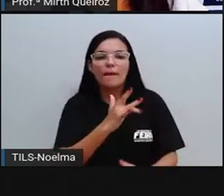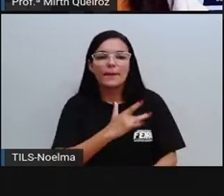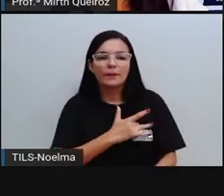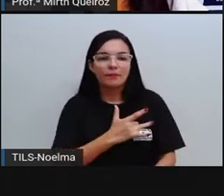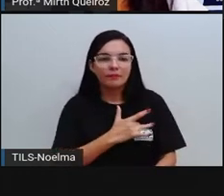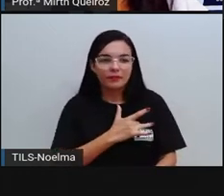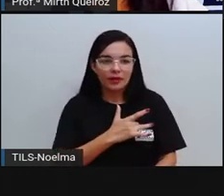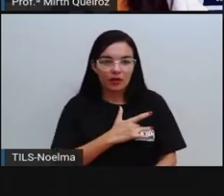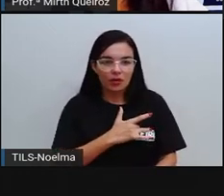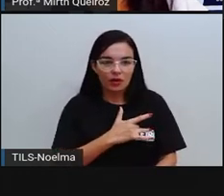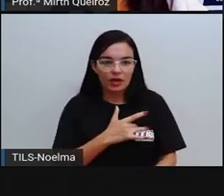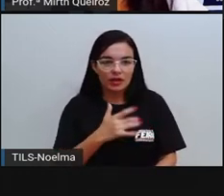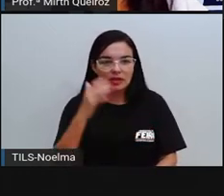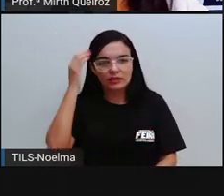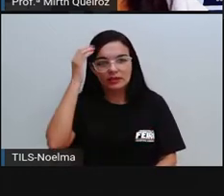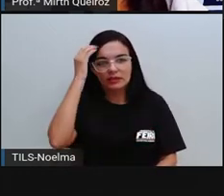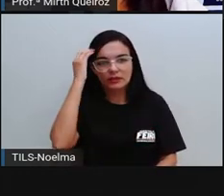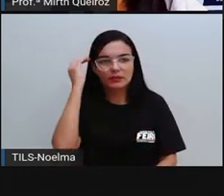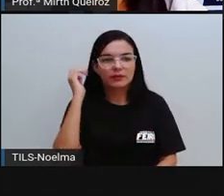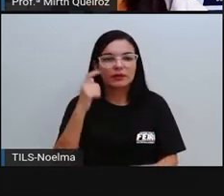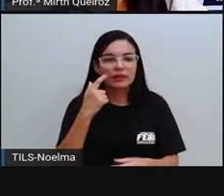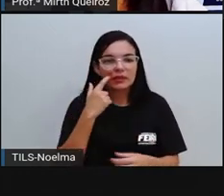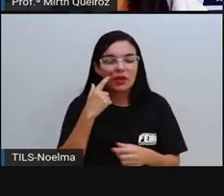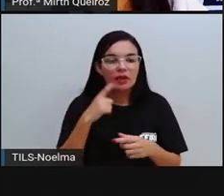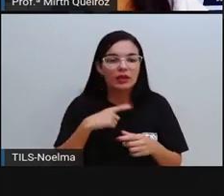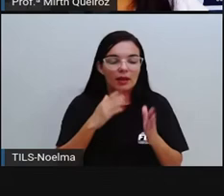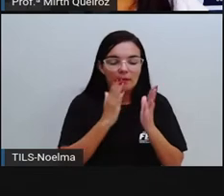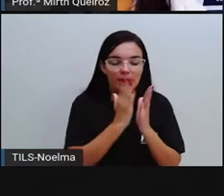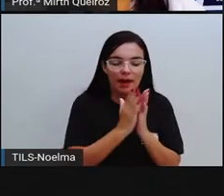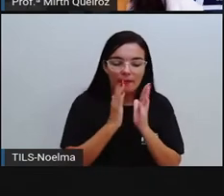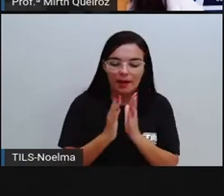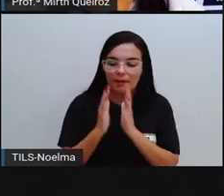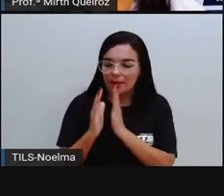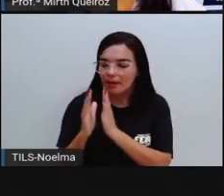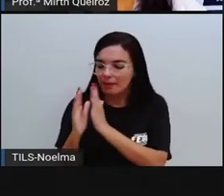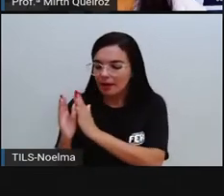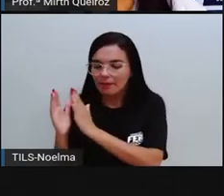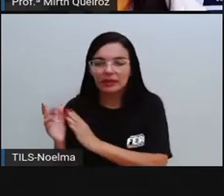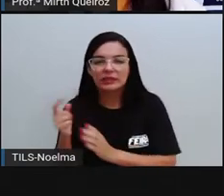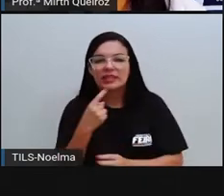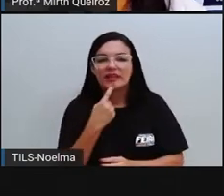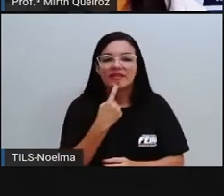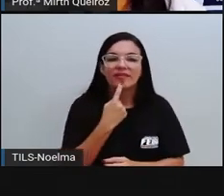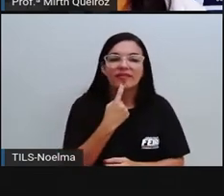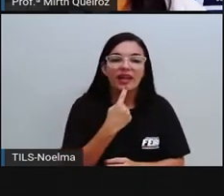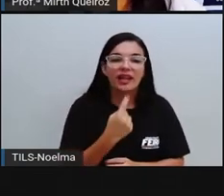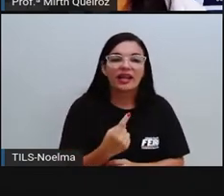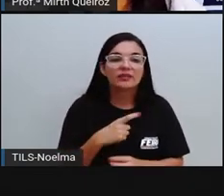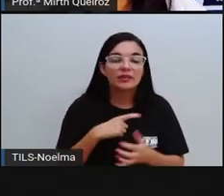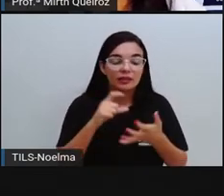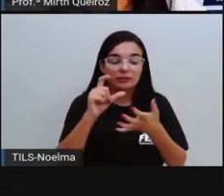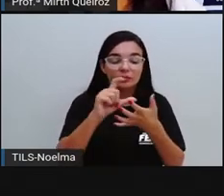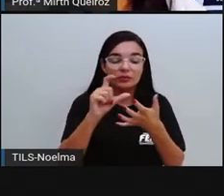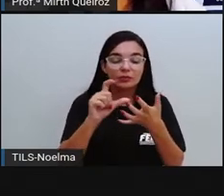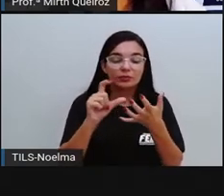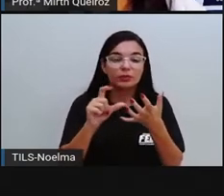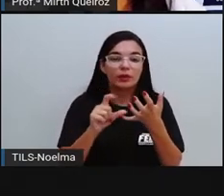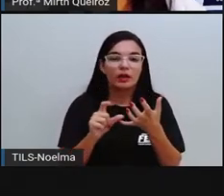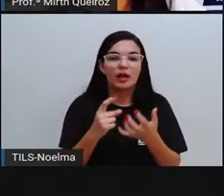transborde seu coração. Aqui nós temos quantas sílabas poéticas? Ó,